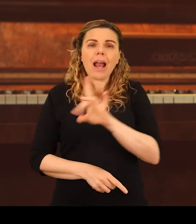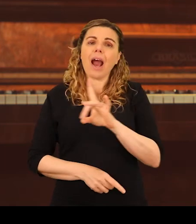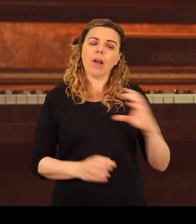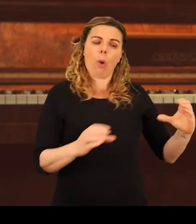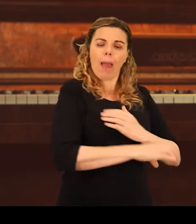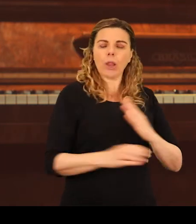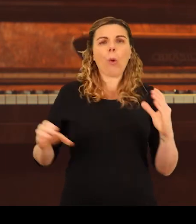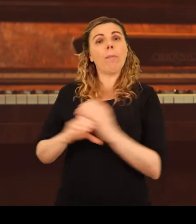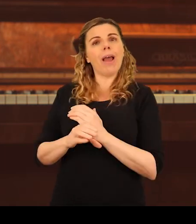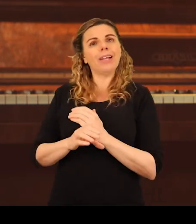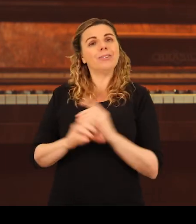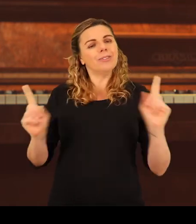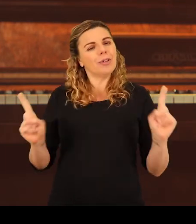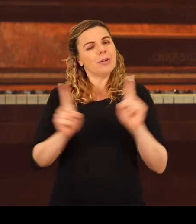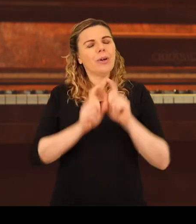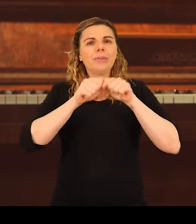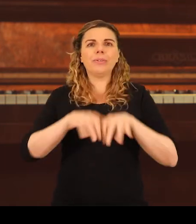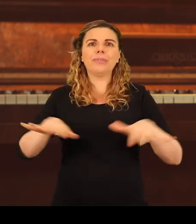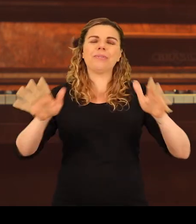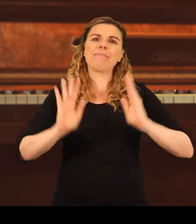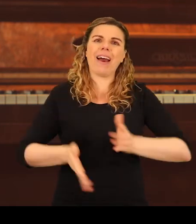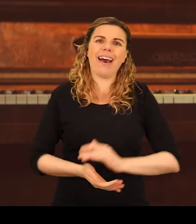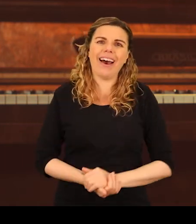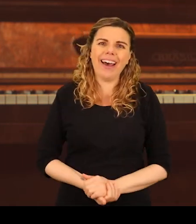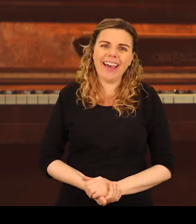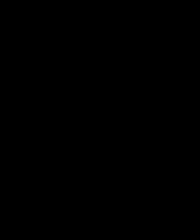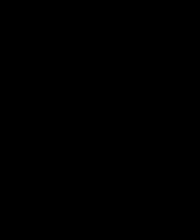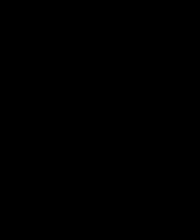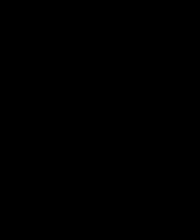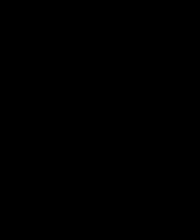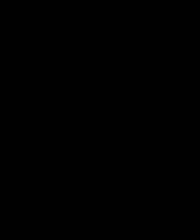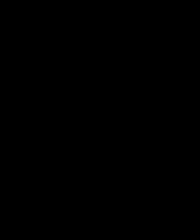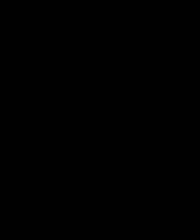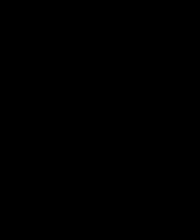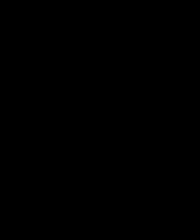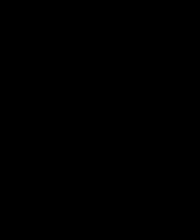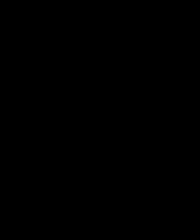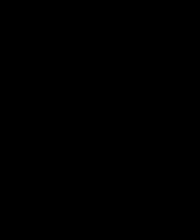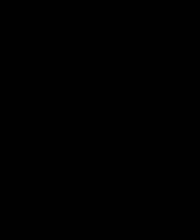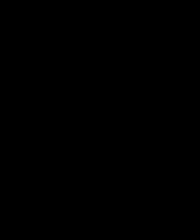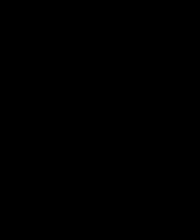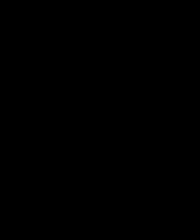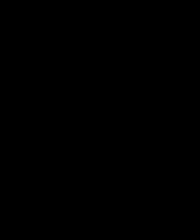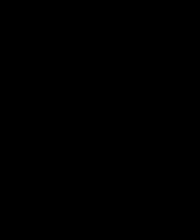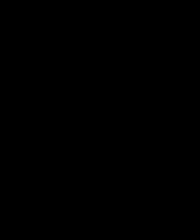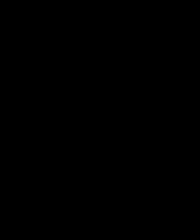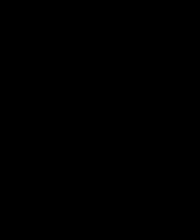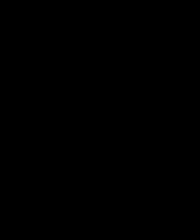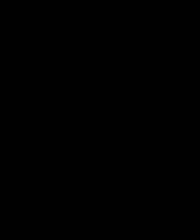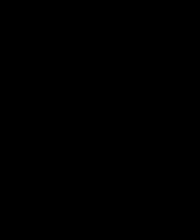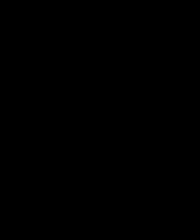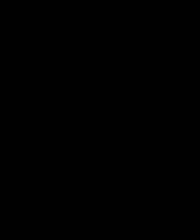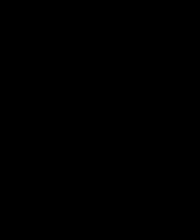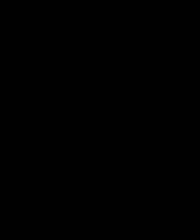juntos, mas cada um muito completo. E aí juntos eles transbordam. Em preto e branco, Nayane Ollar e Guto Lima passam a letra da